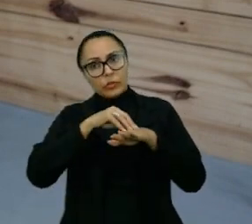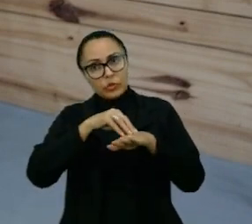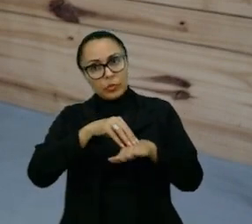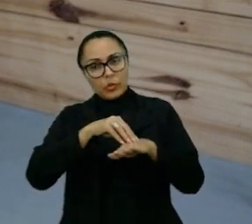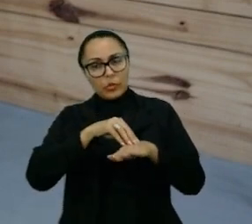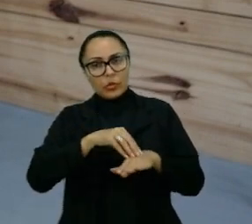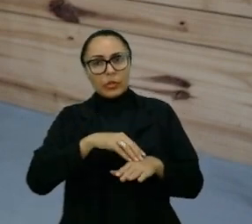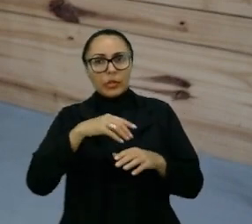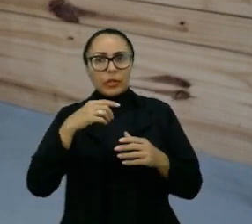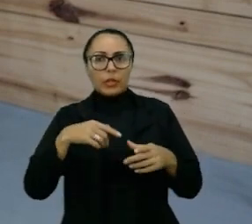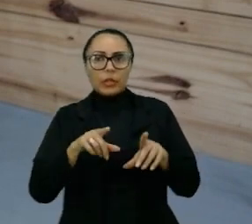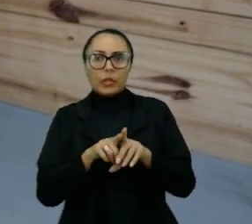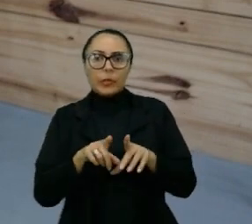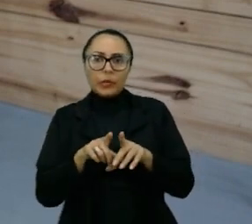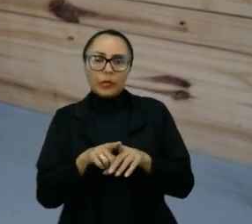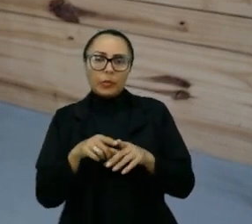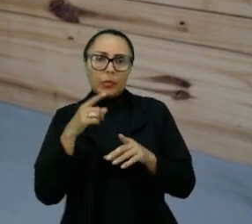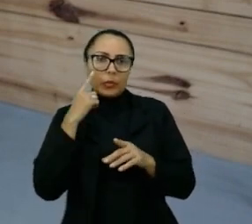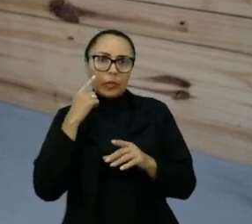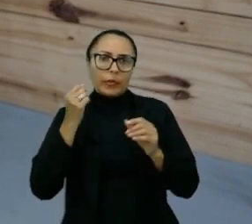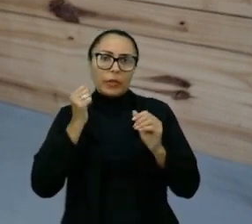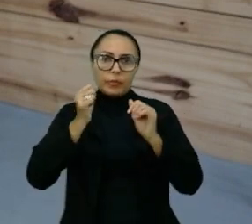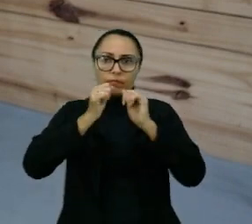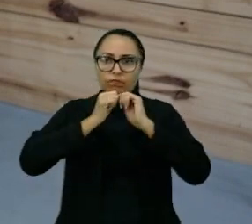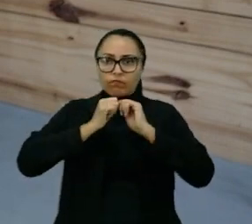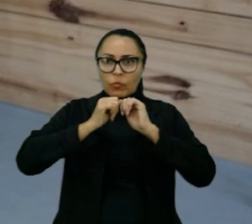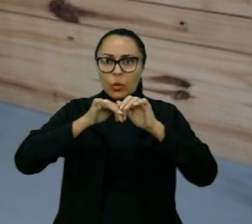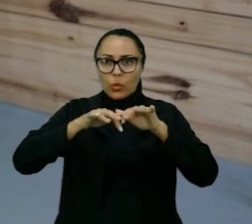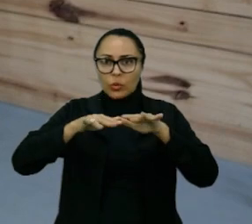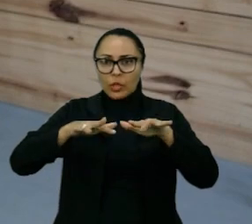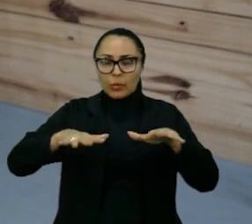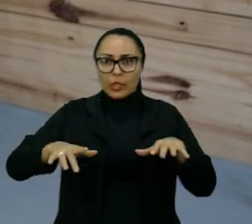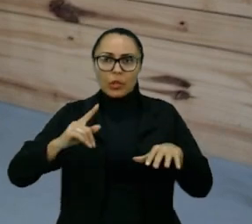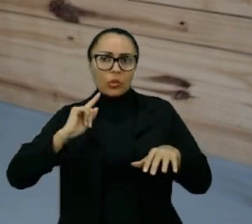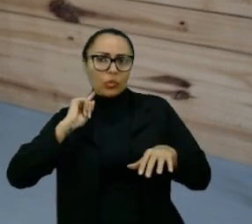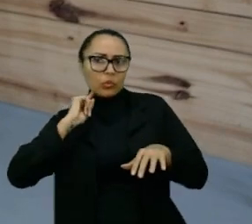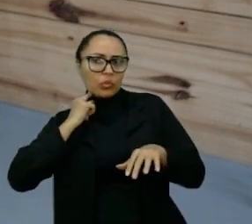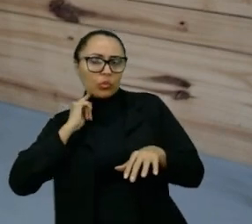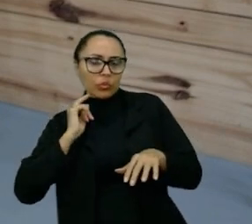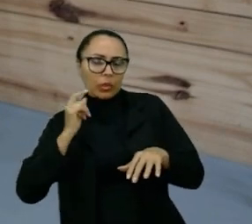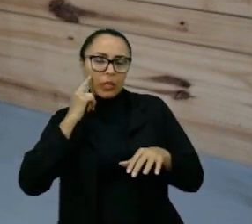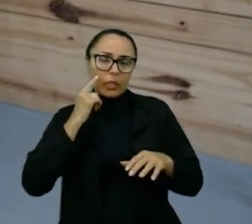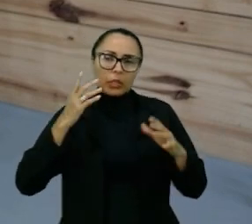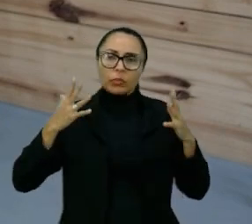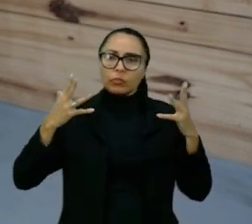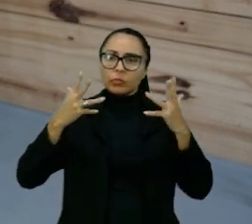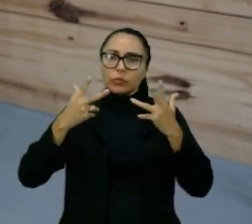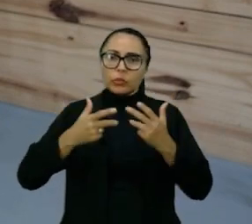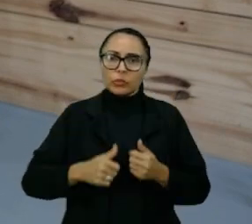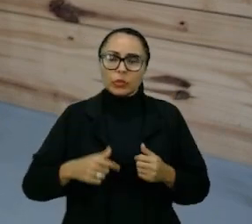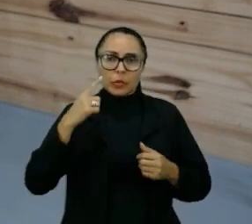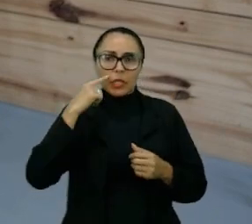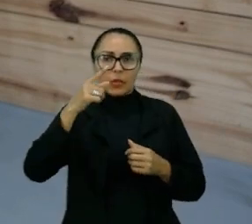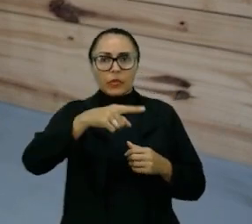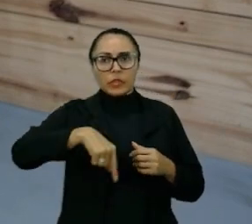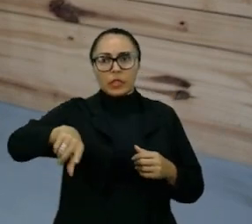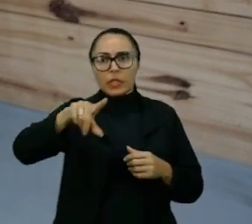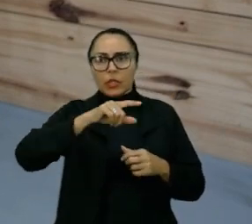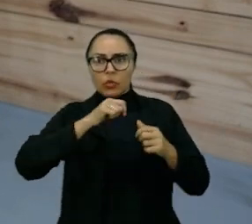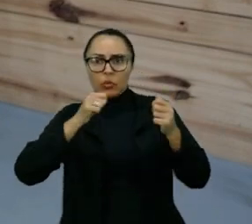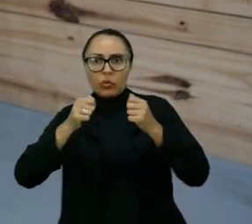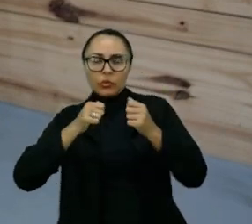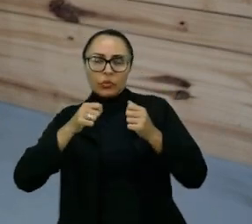haver uma contaminação, Sim, né? isso. E todo esse fluxo para você ter um controle rígido